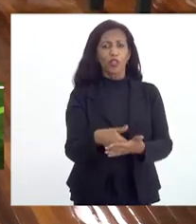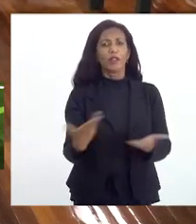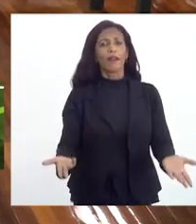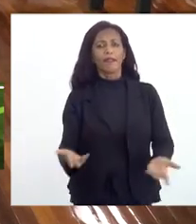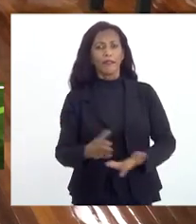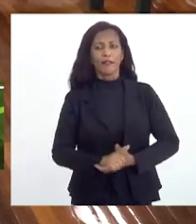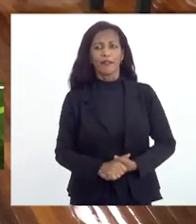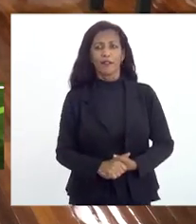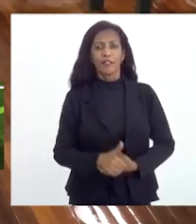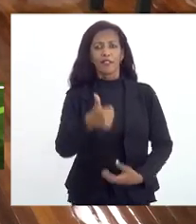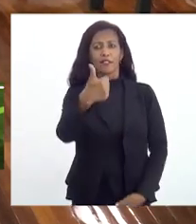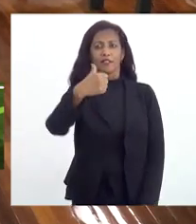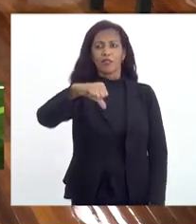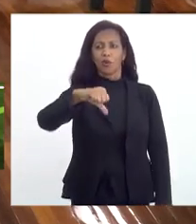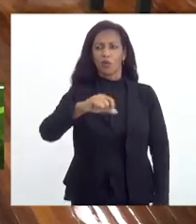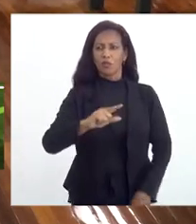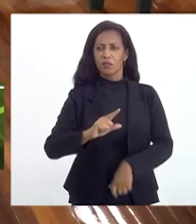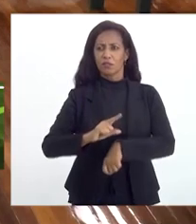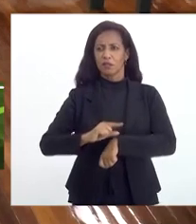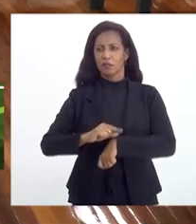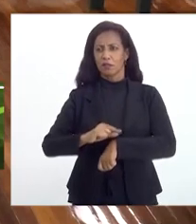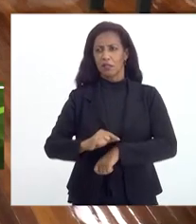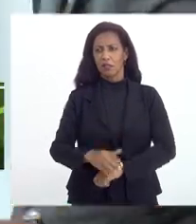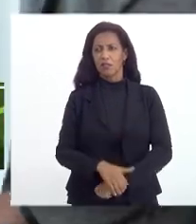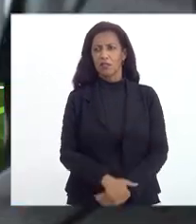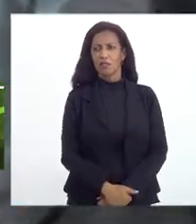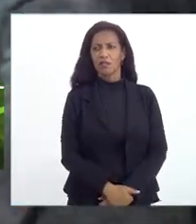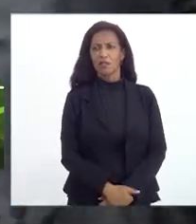Passaram-se 19. Tem.